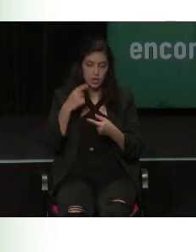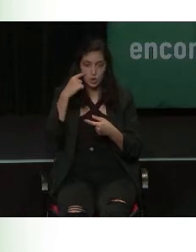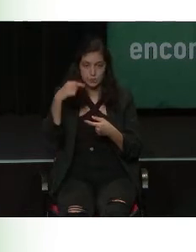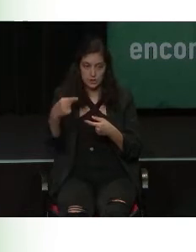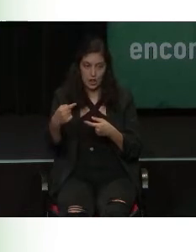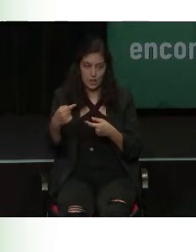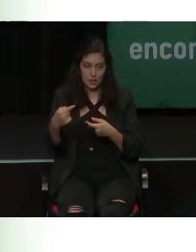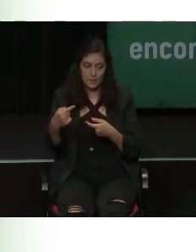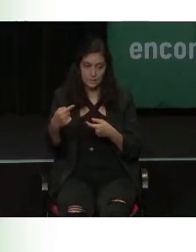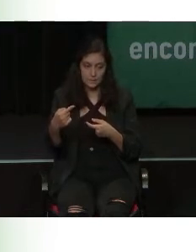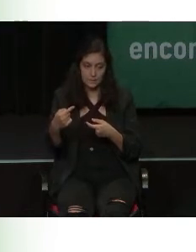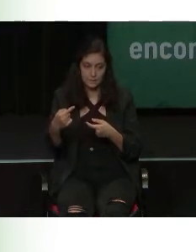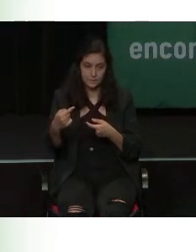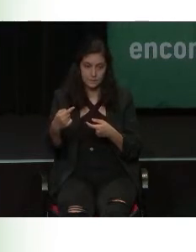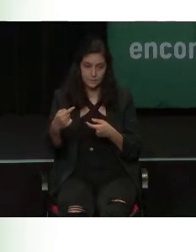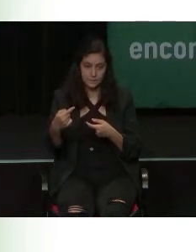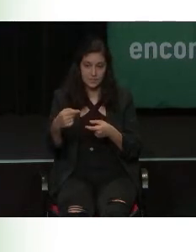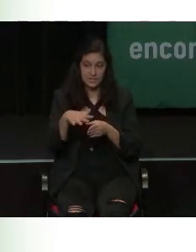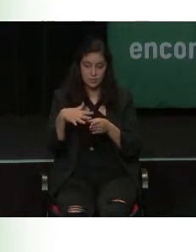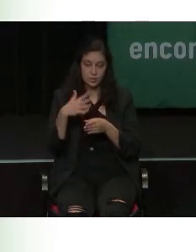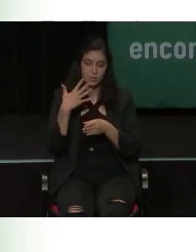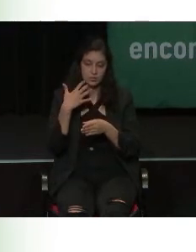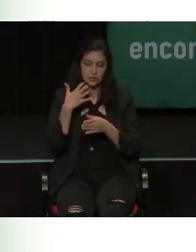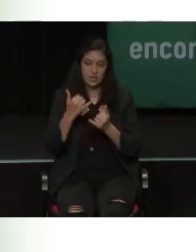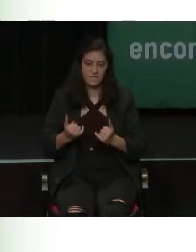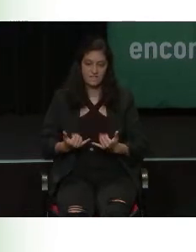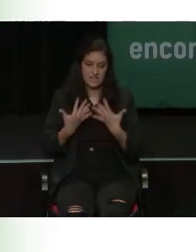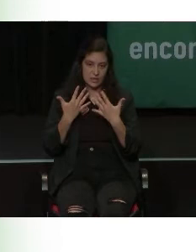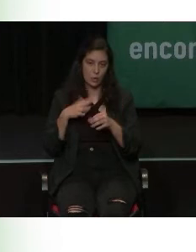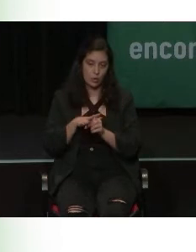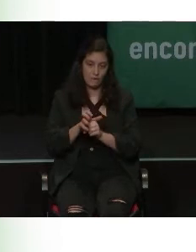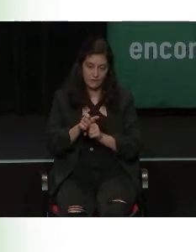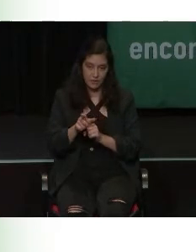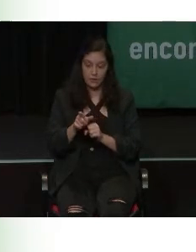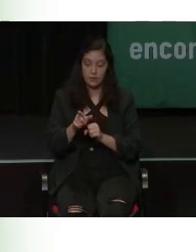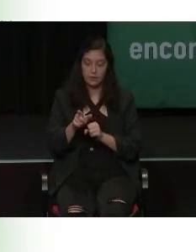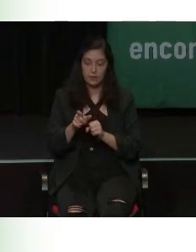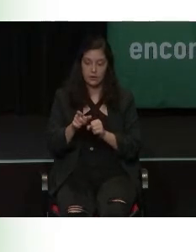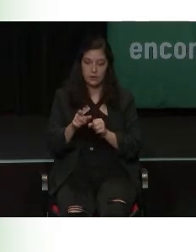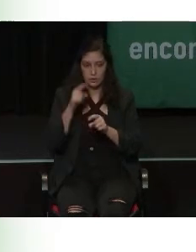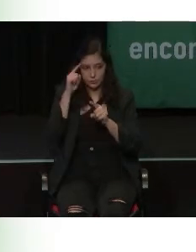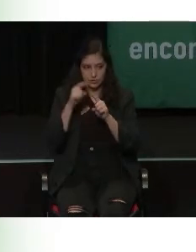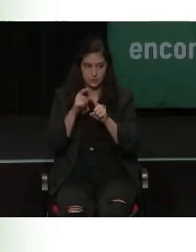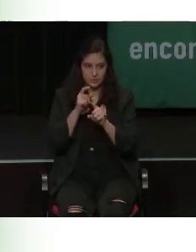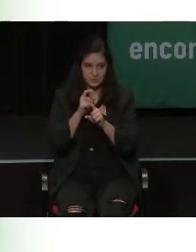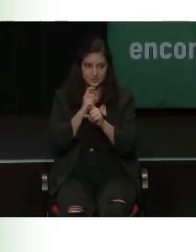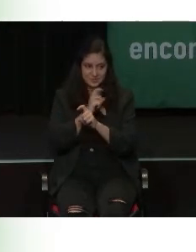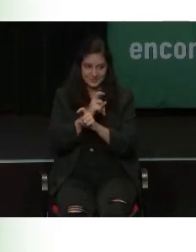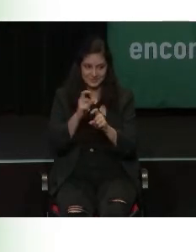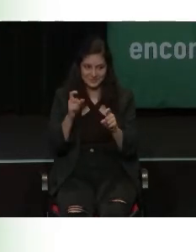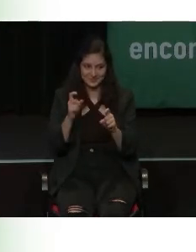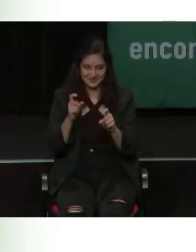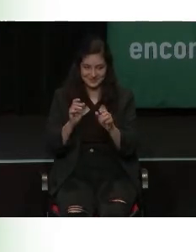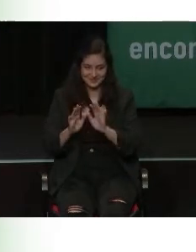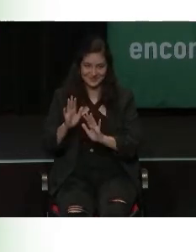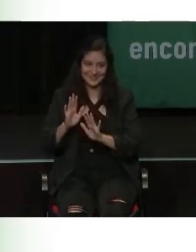caso, prevenir situações de infecção por Covid, para avisar com alguma